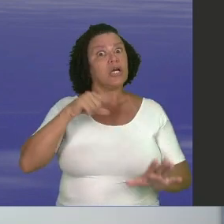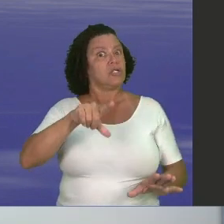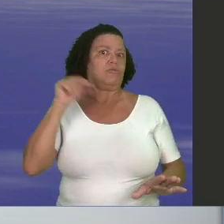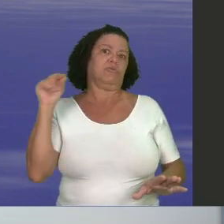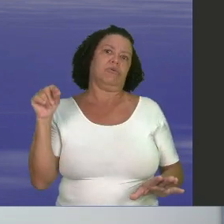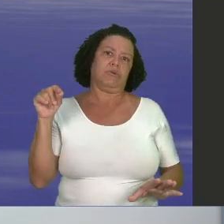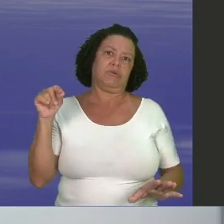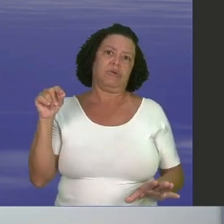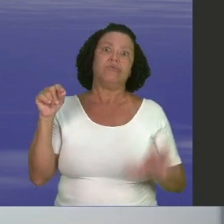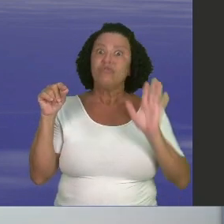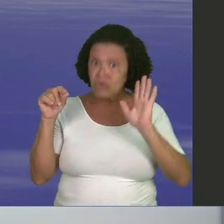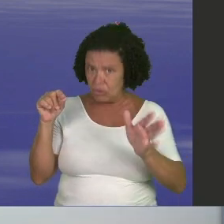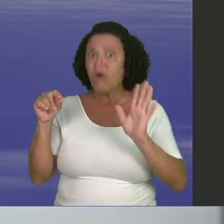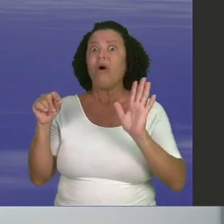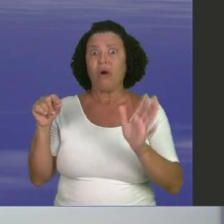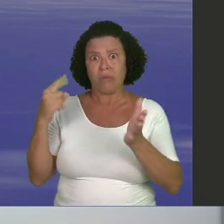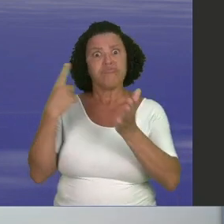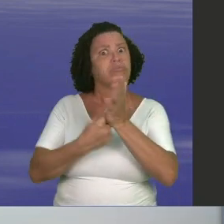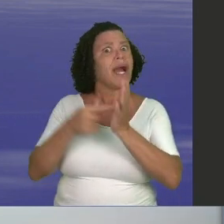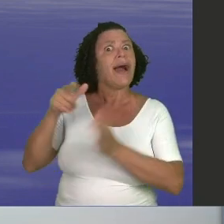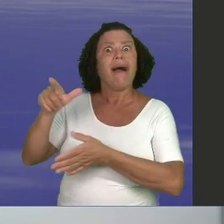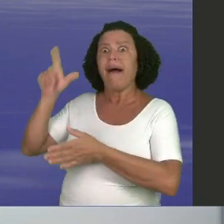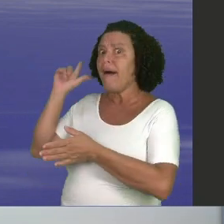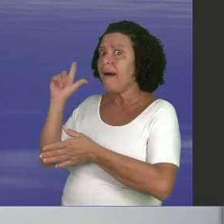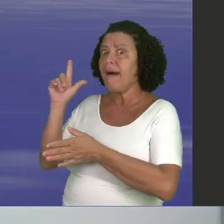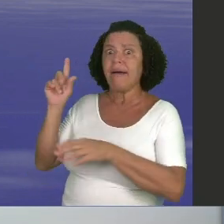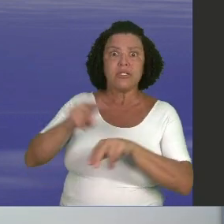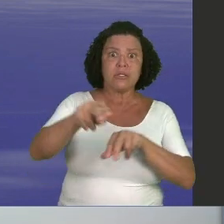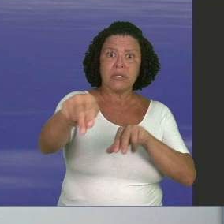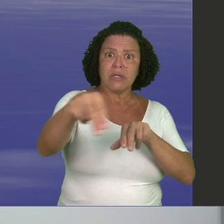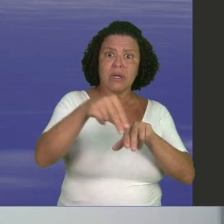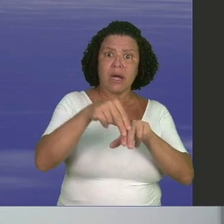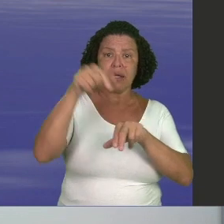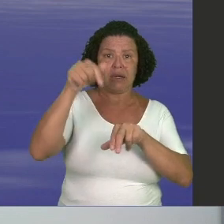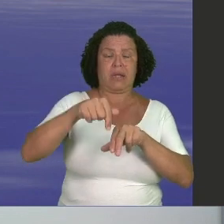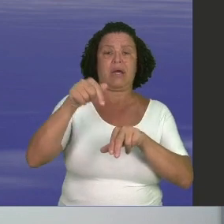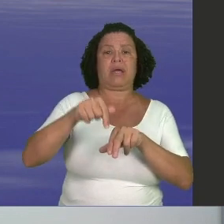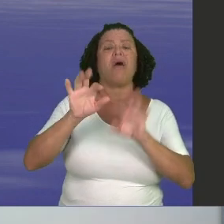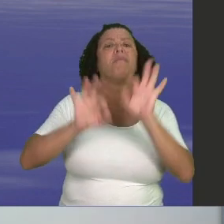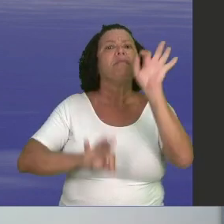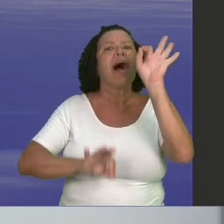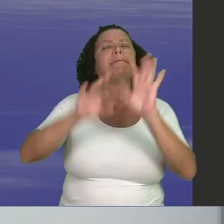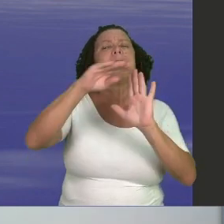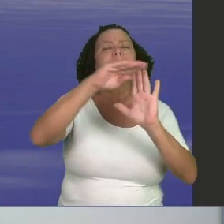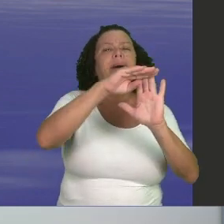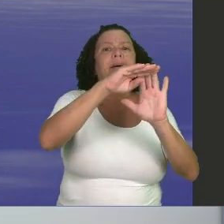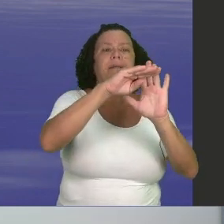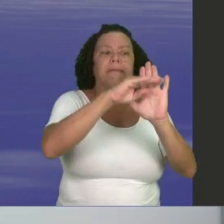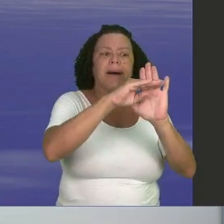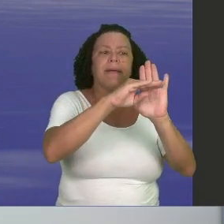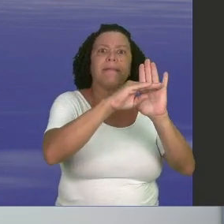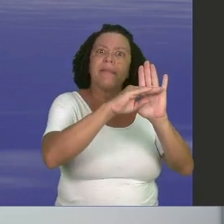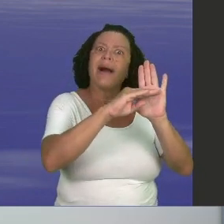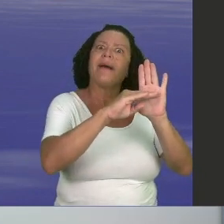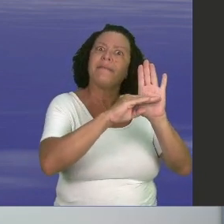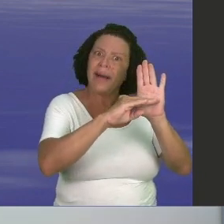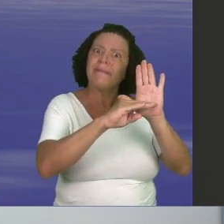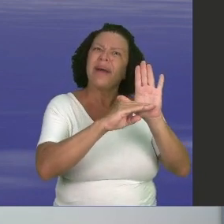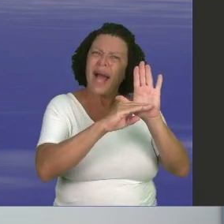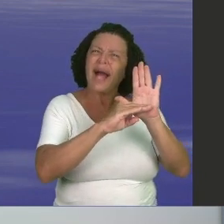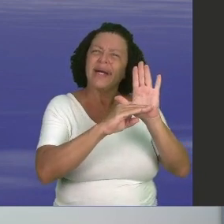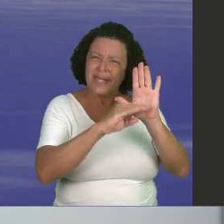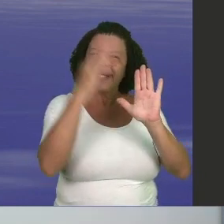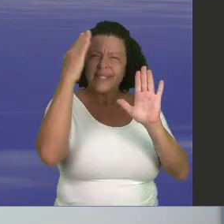Nós, antes de encarnar, fizemos um planejamento, um esboço de